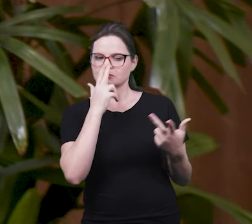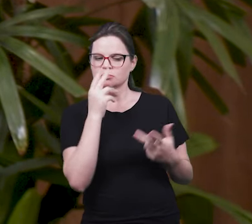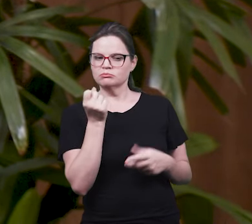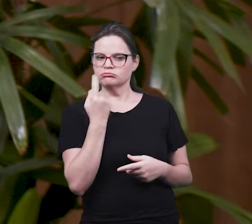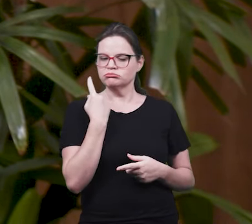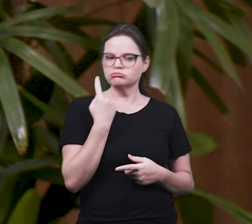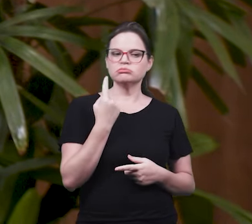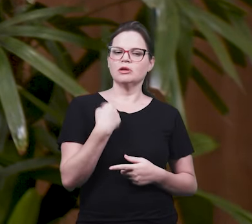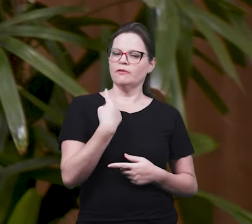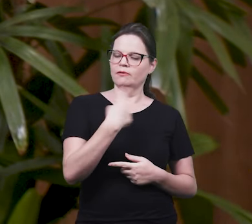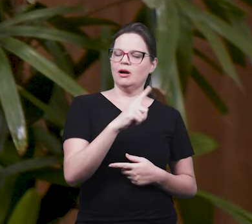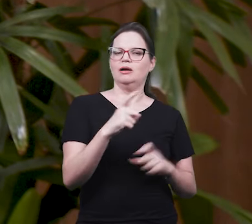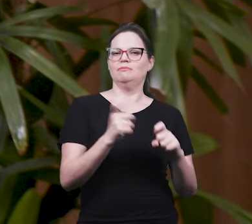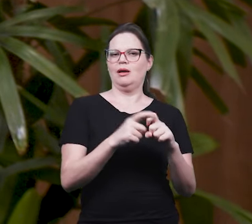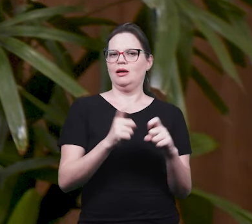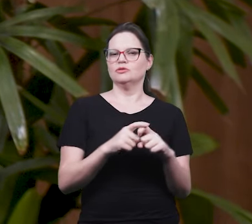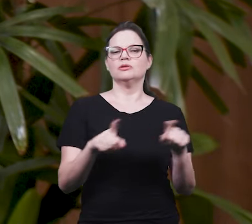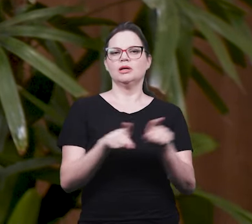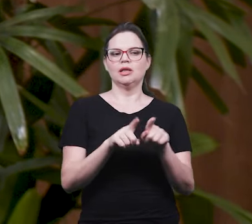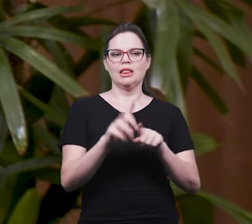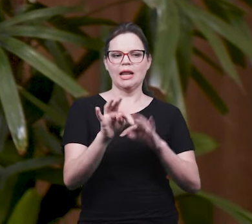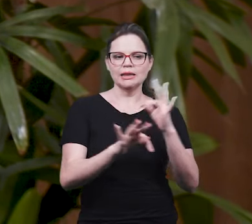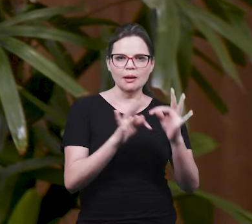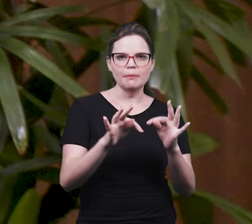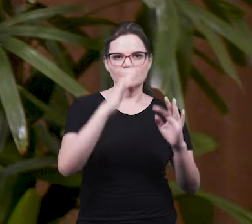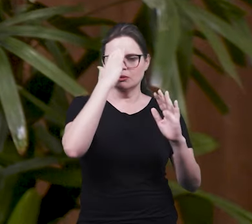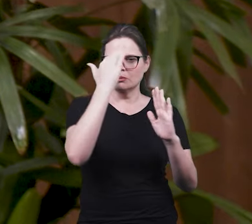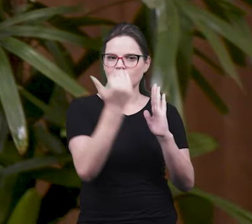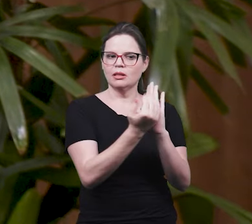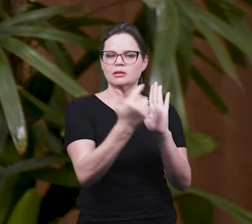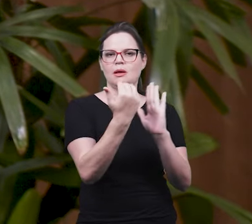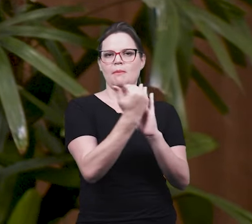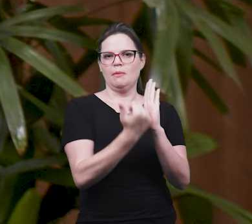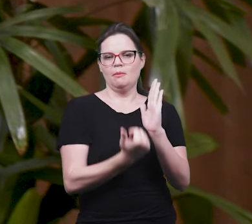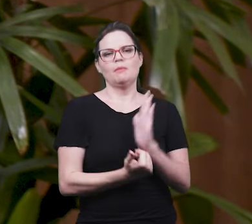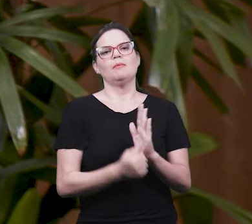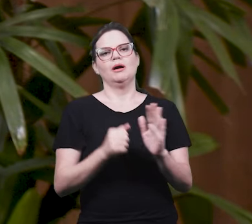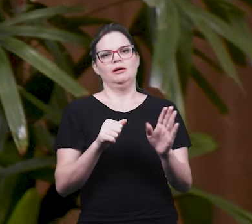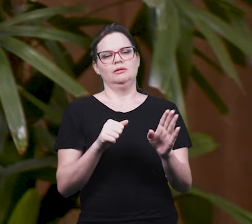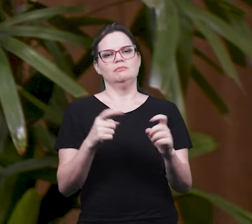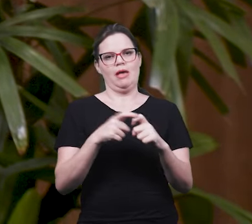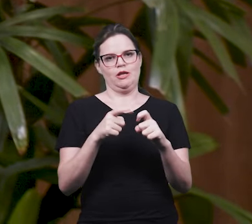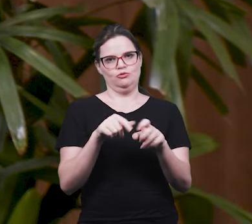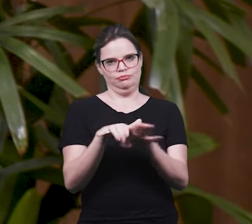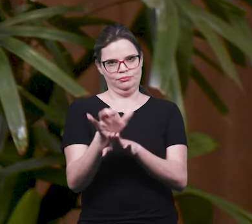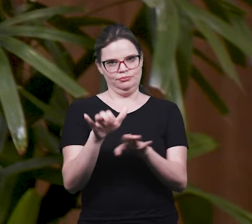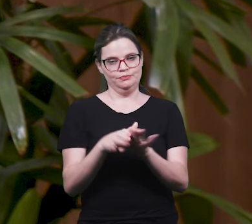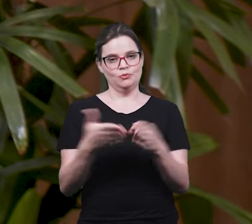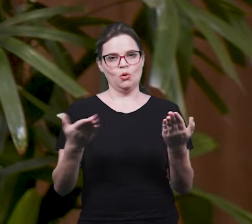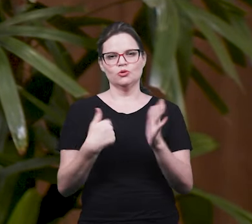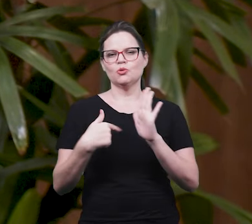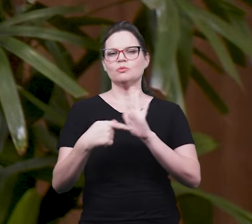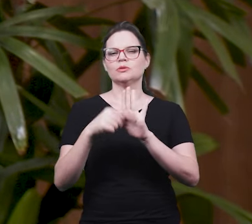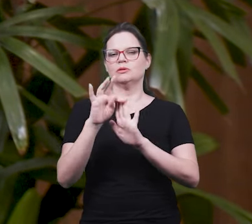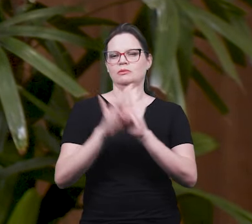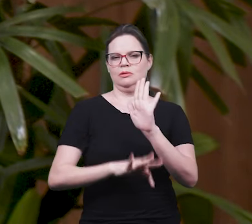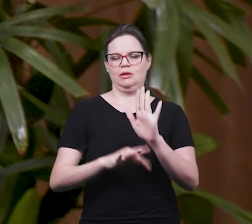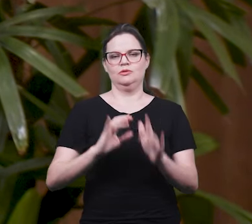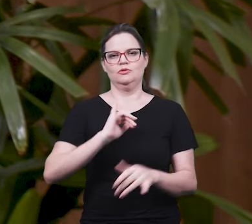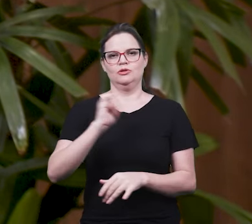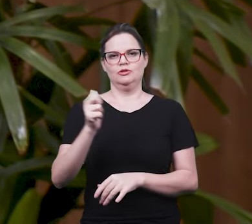e fazer o tratamento seguindo as recomendações médicas, né? Eu trouxe aqui um texto bíblico, né, hoje, que está lá